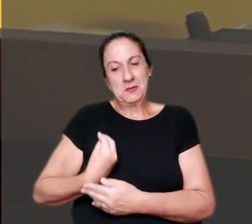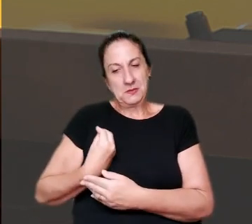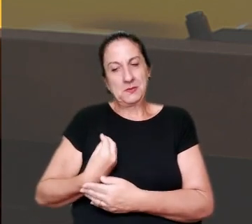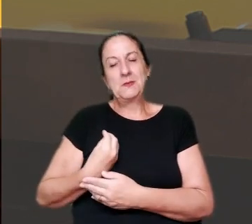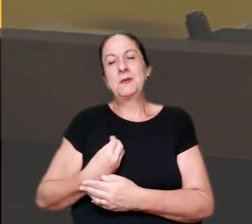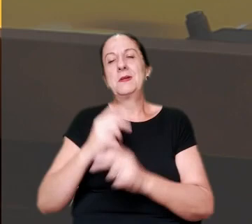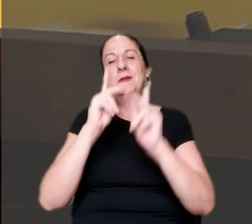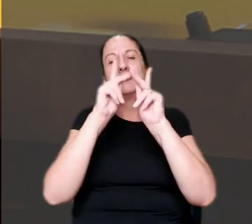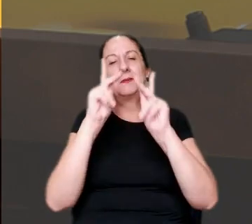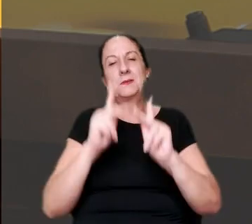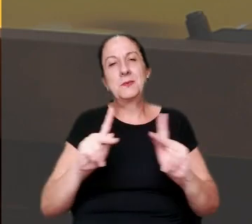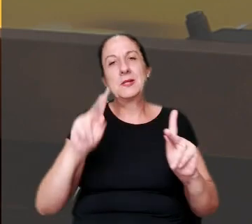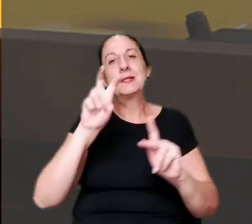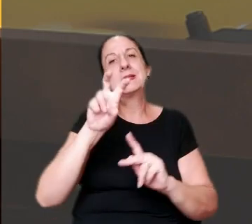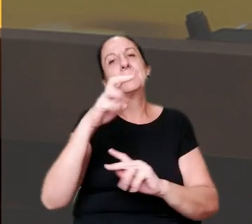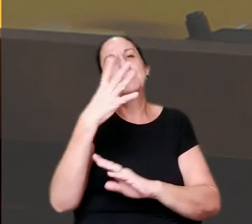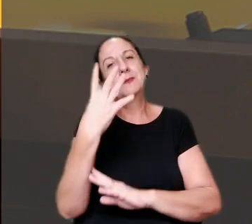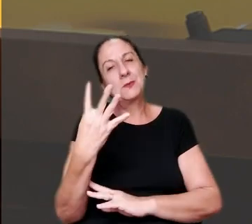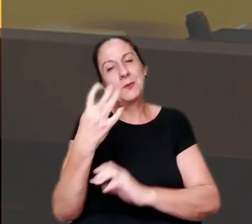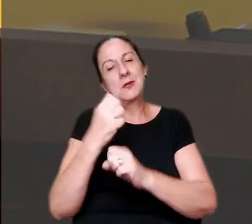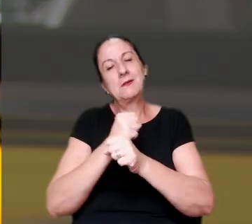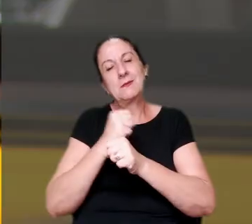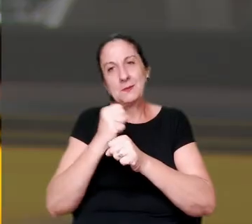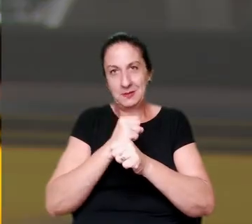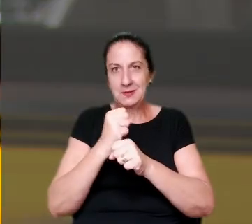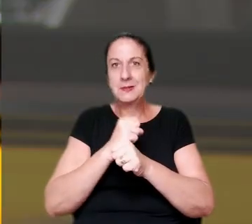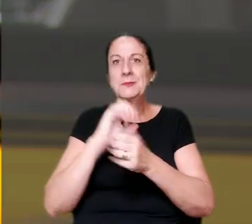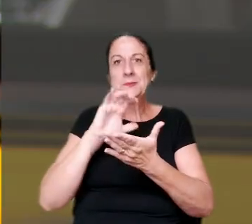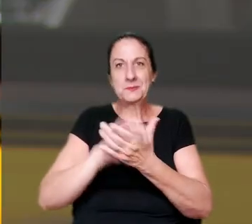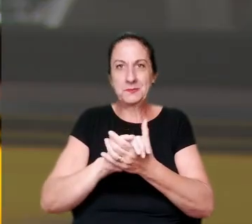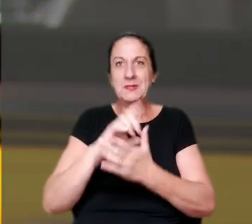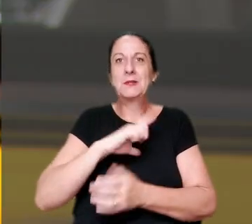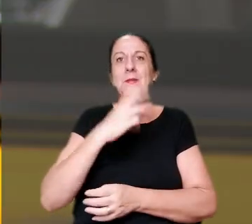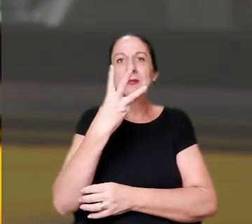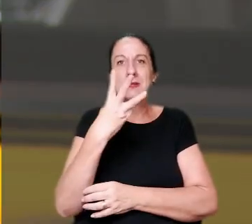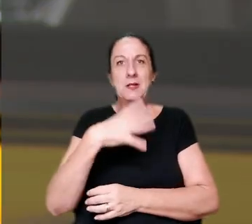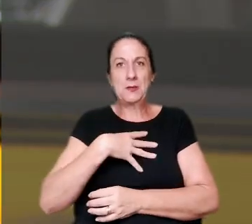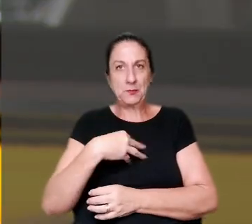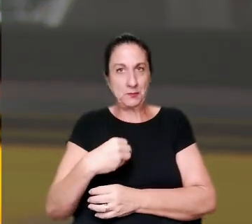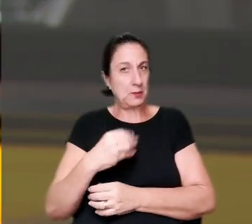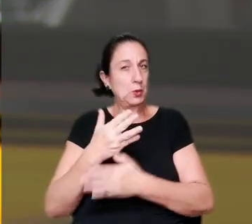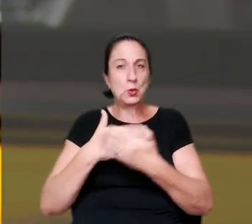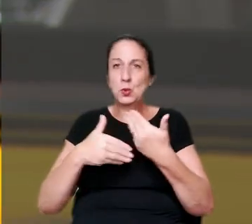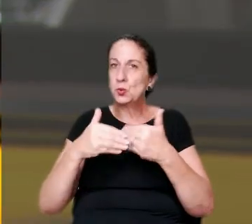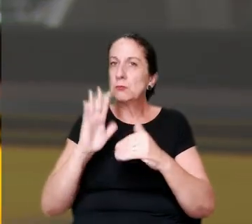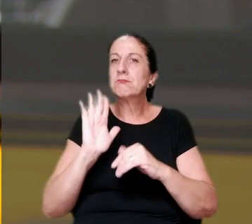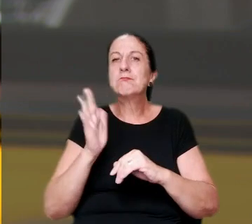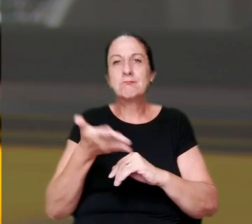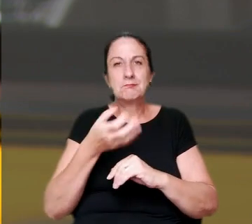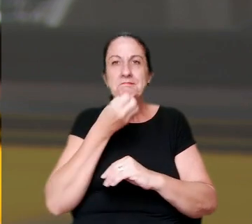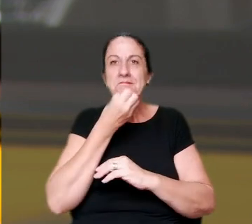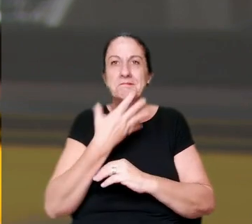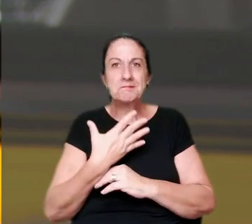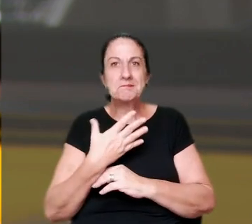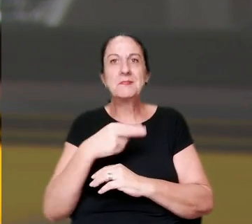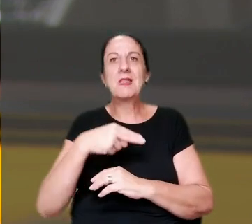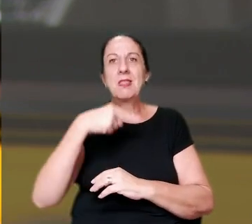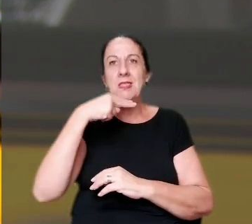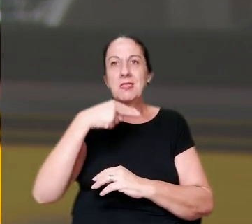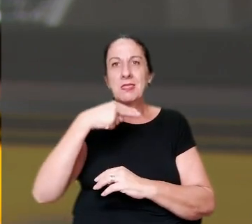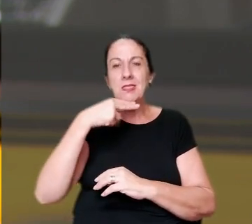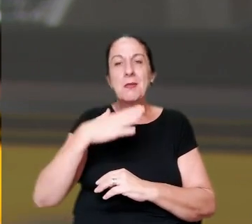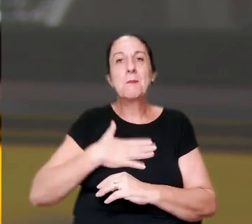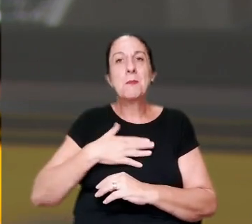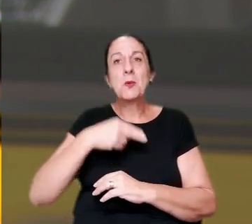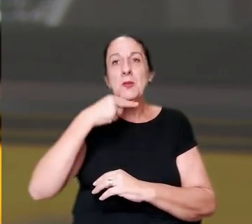Nós vivemos harmonicamente há 54 anos, né? Temos 3 filhos, todos encaminhados,